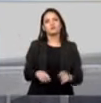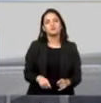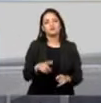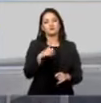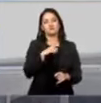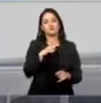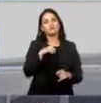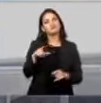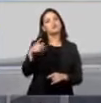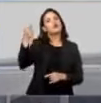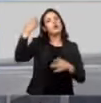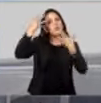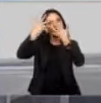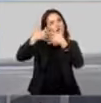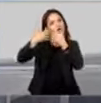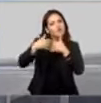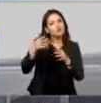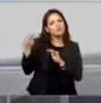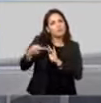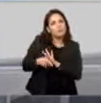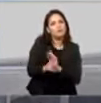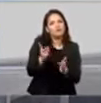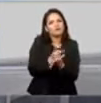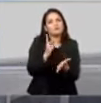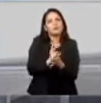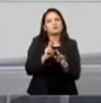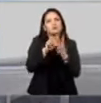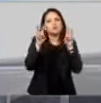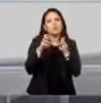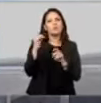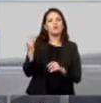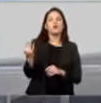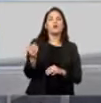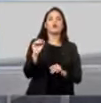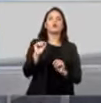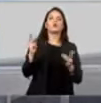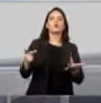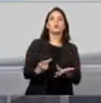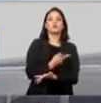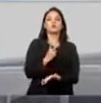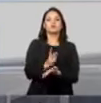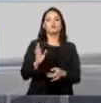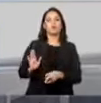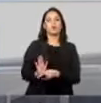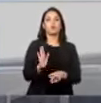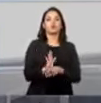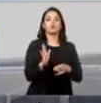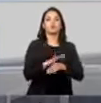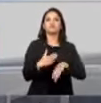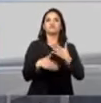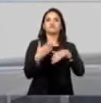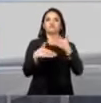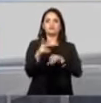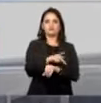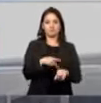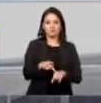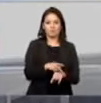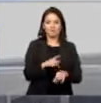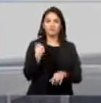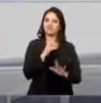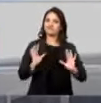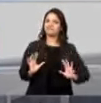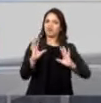reflexão mais sólida e profunda sobre nossa realidade e contribuir, de fato, para o desenvolvimento do país. Se temos muito a comemorar por esse